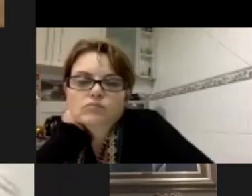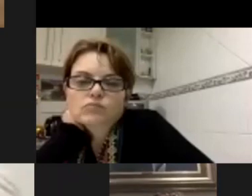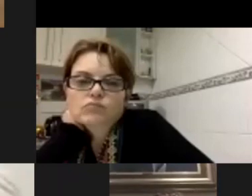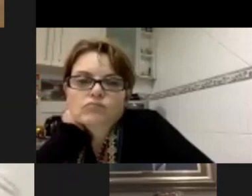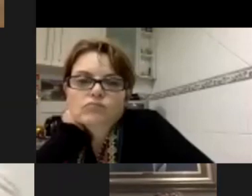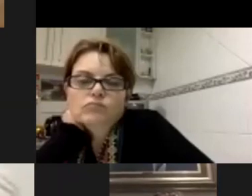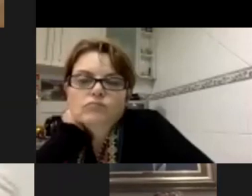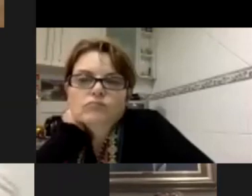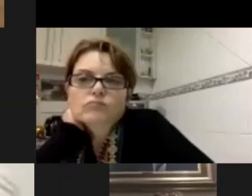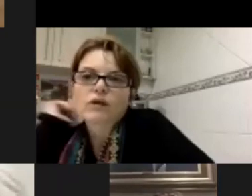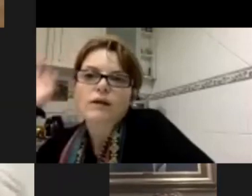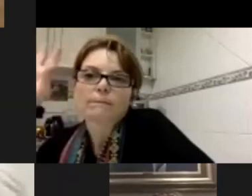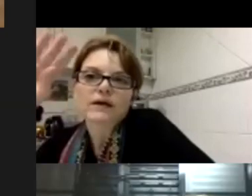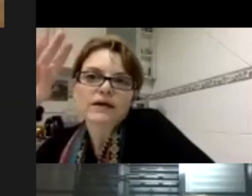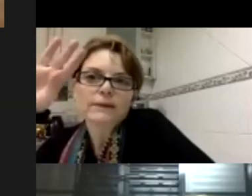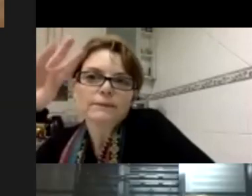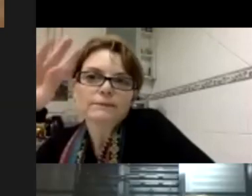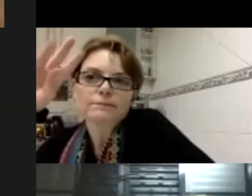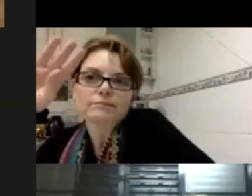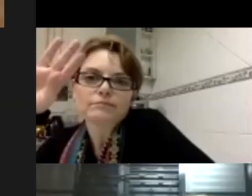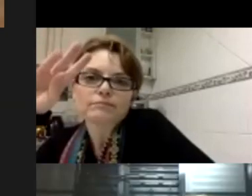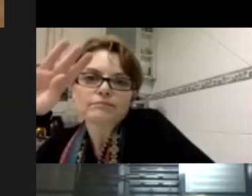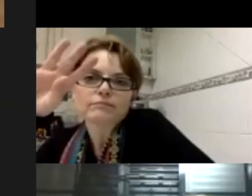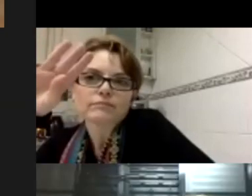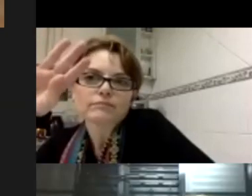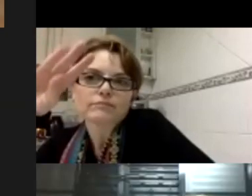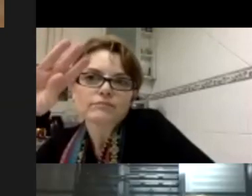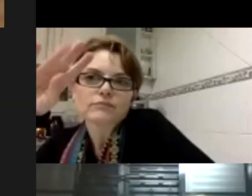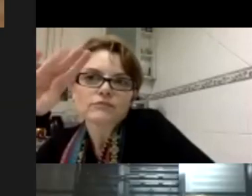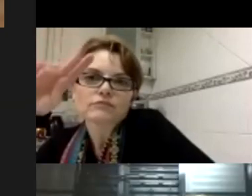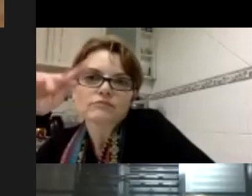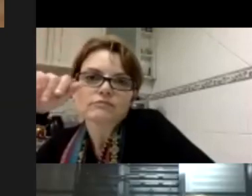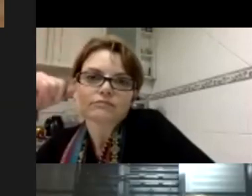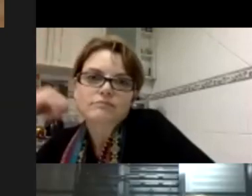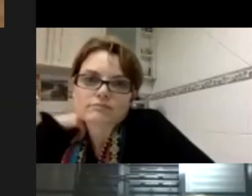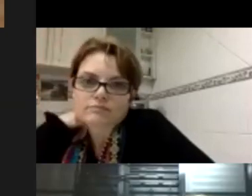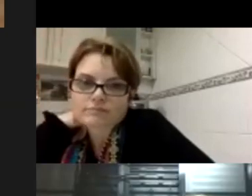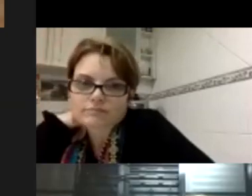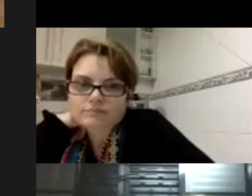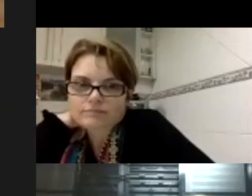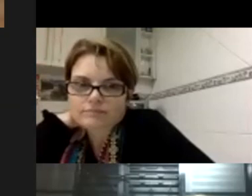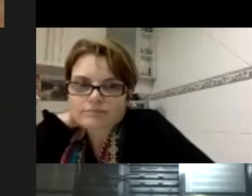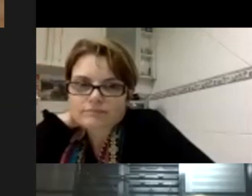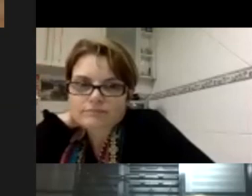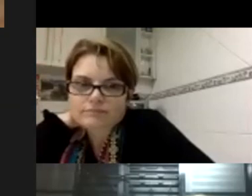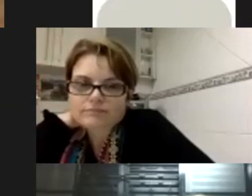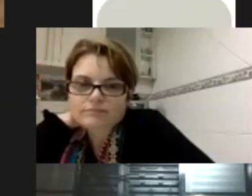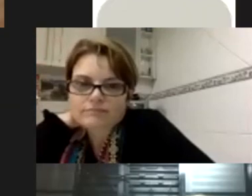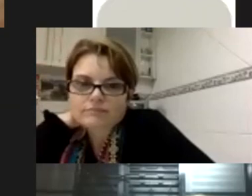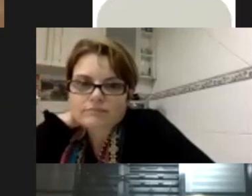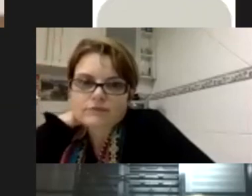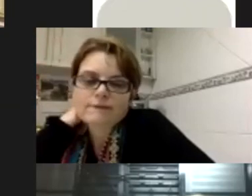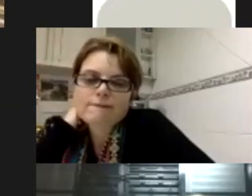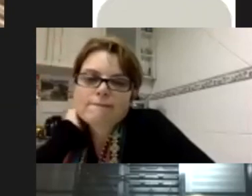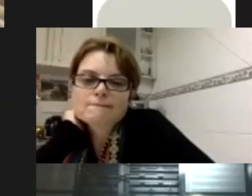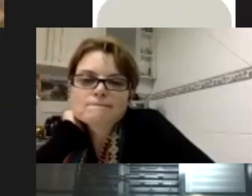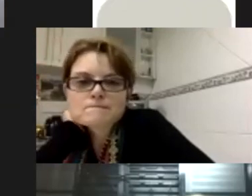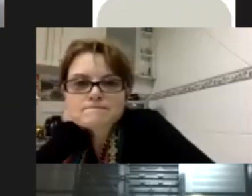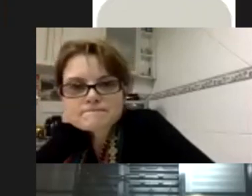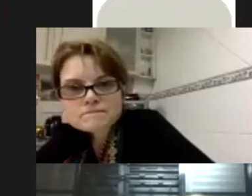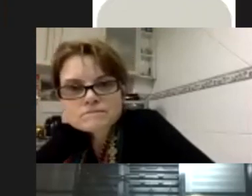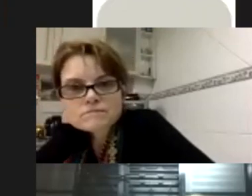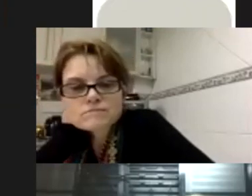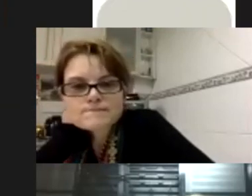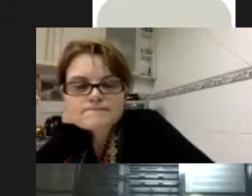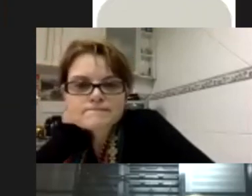depois que não deu para ver a carinha de todos. Então, peraí, deixa eu ver se me explicaram como fazer esse print. Espero que dê certo, tá? Então vamos